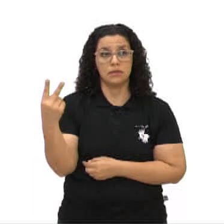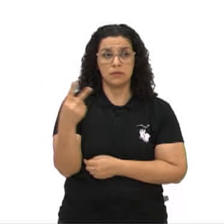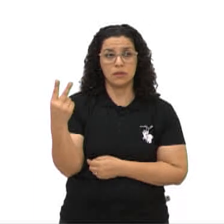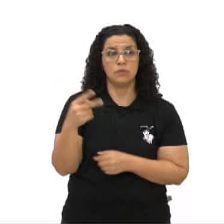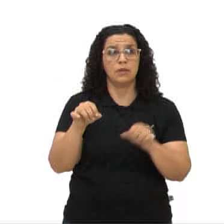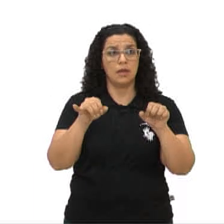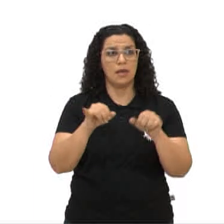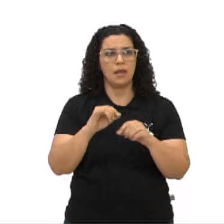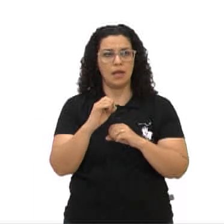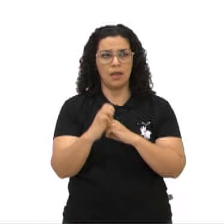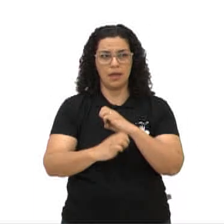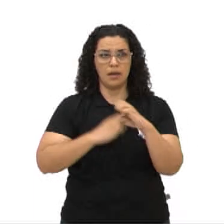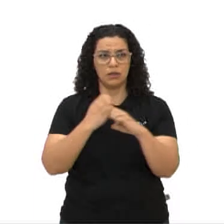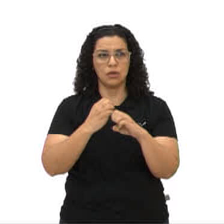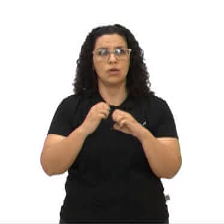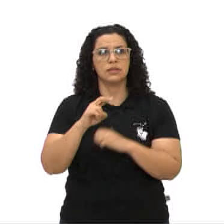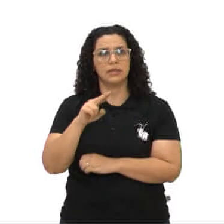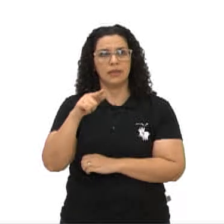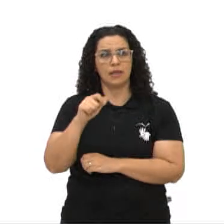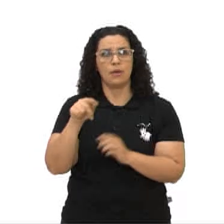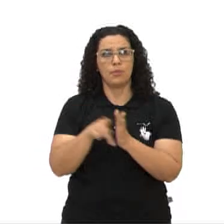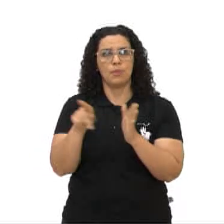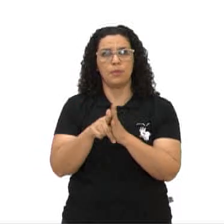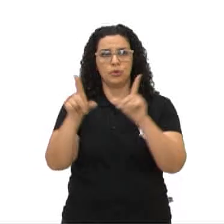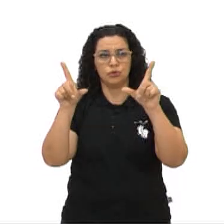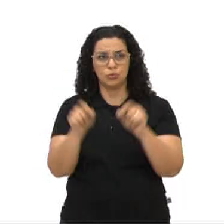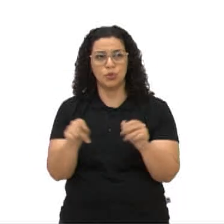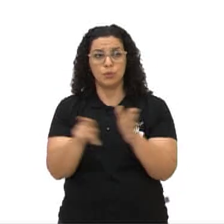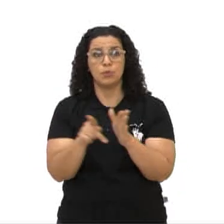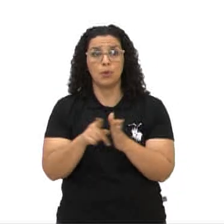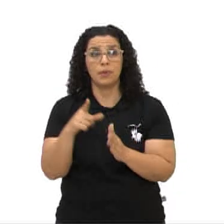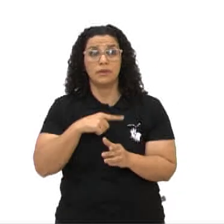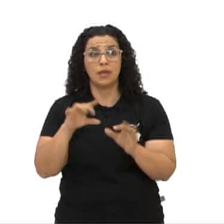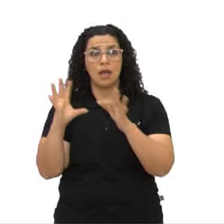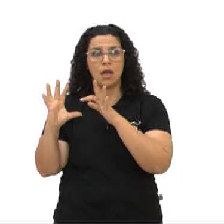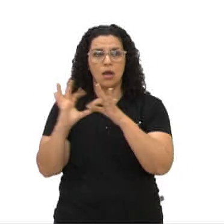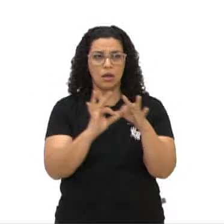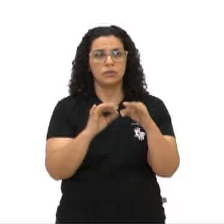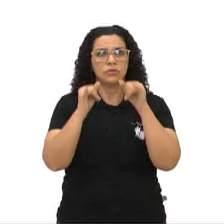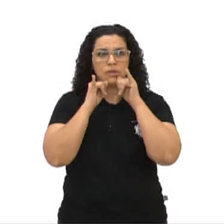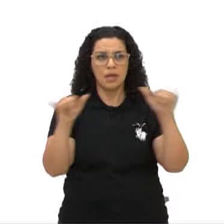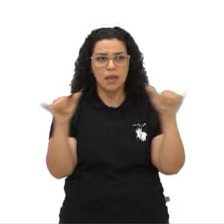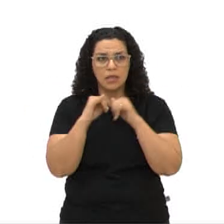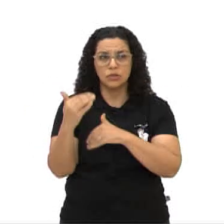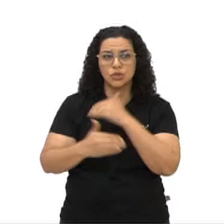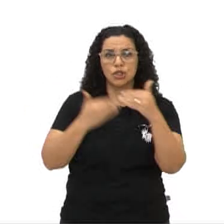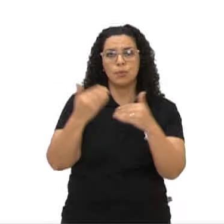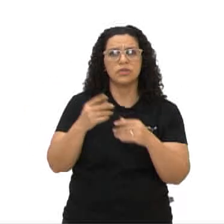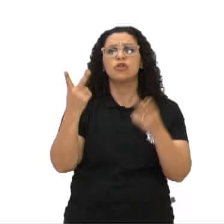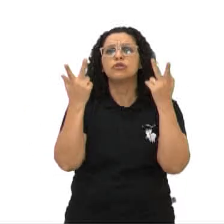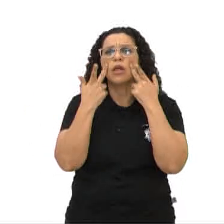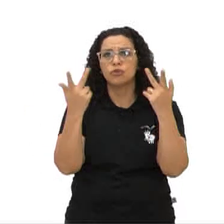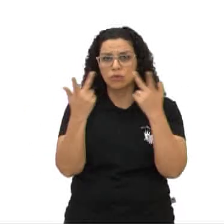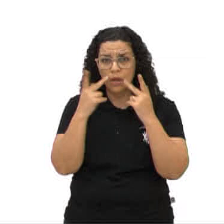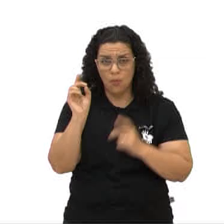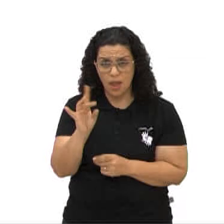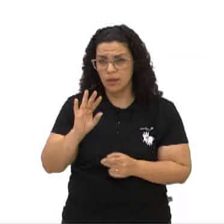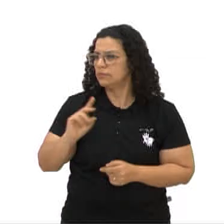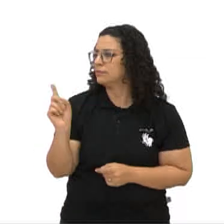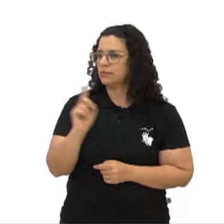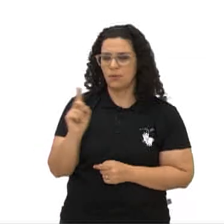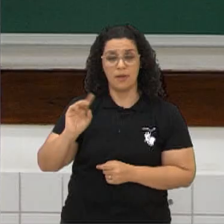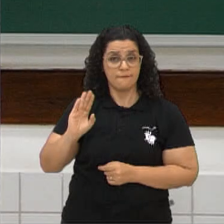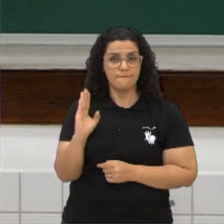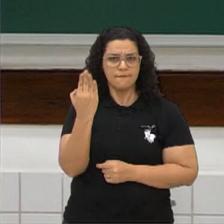a eletrólise ígnea é uma reação de oxirredução provocada pela corrente elétrica e é um processo espontâneo. É